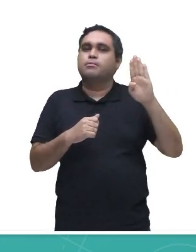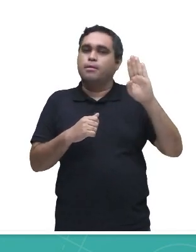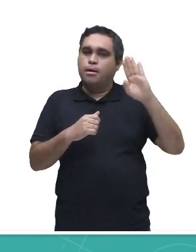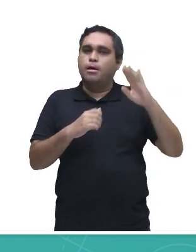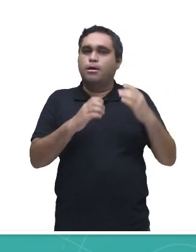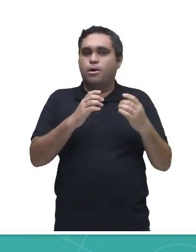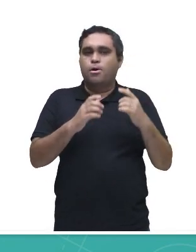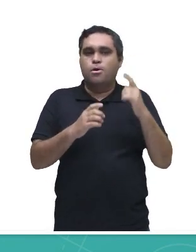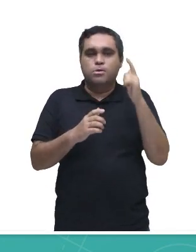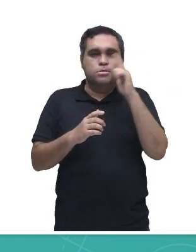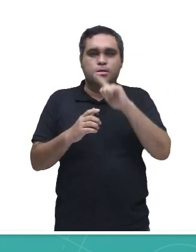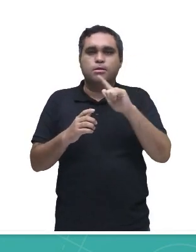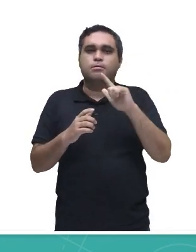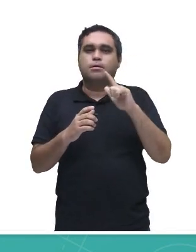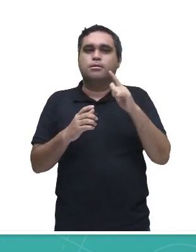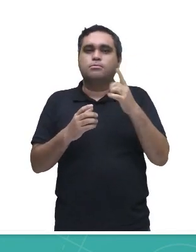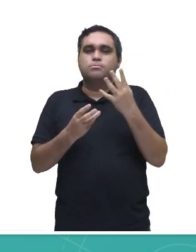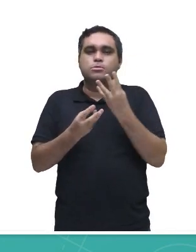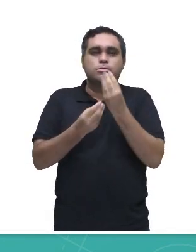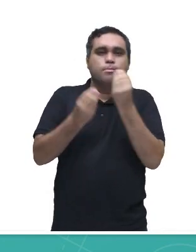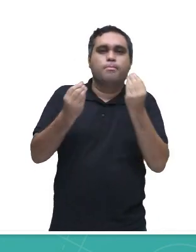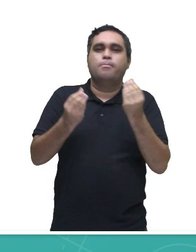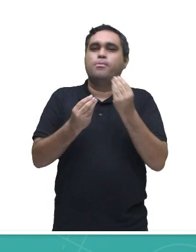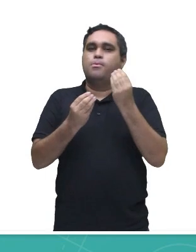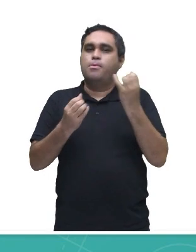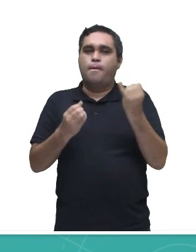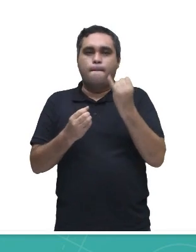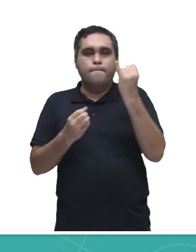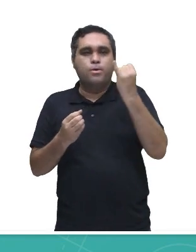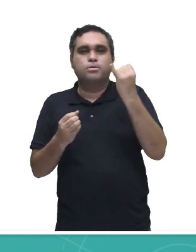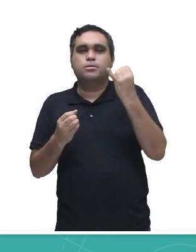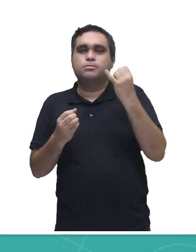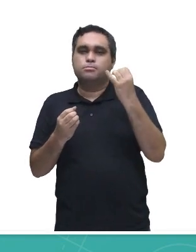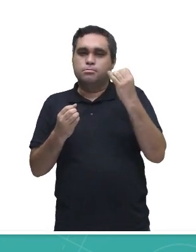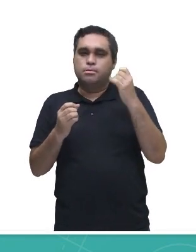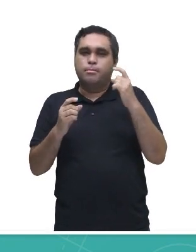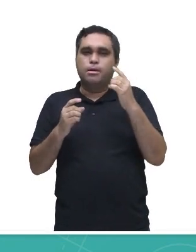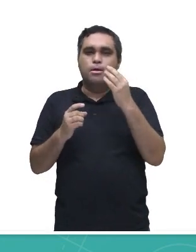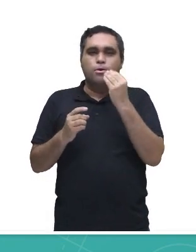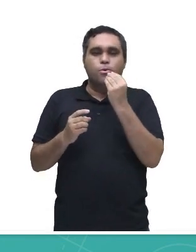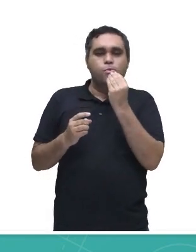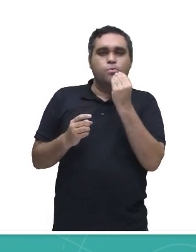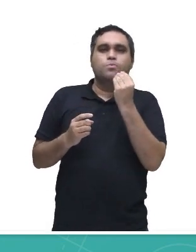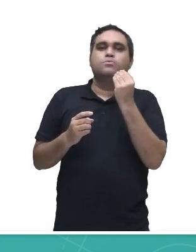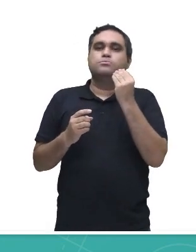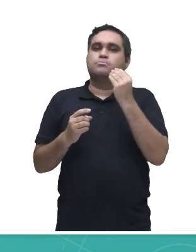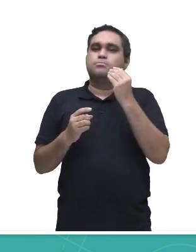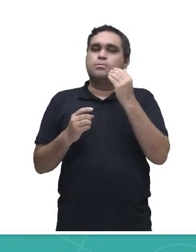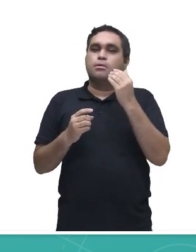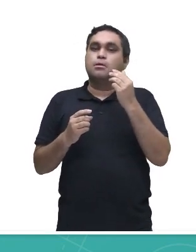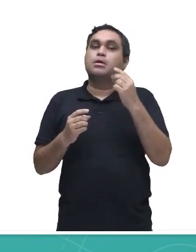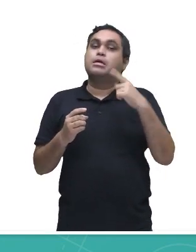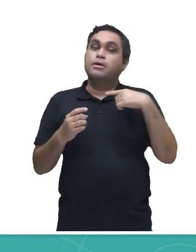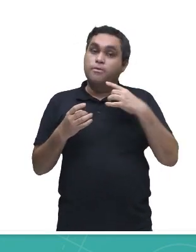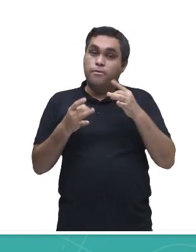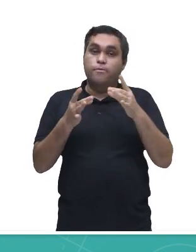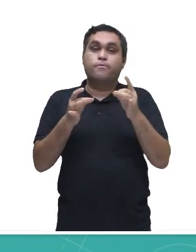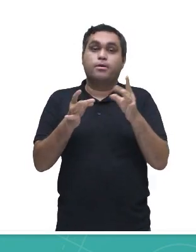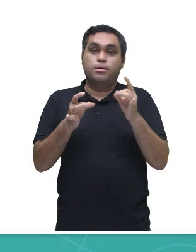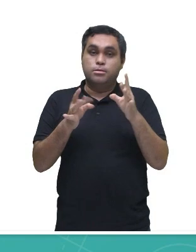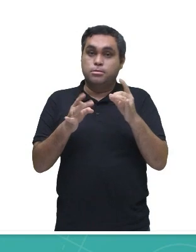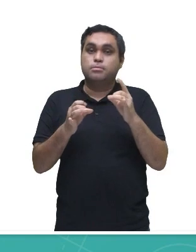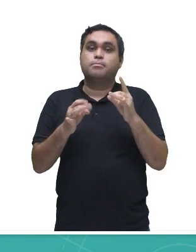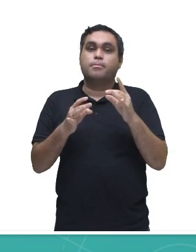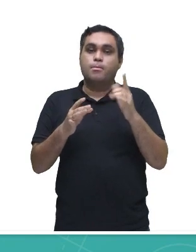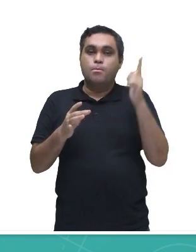fabricação, ali na textura, no sabor, fazem parte e são comercializadas para a